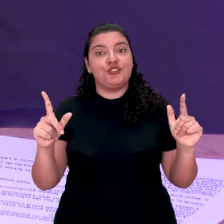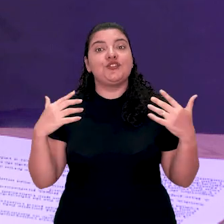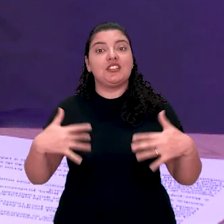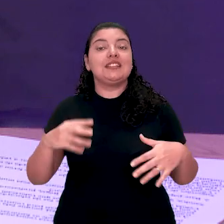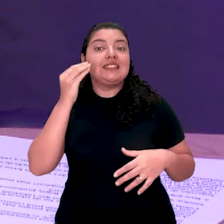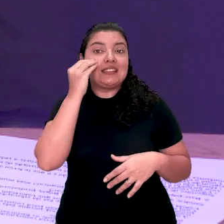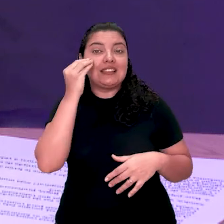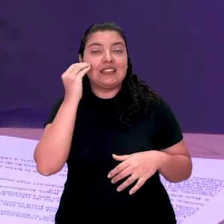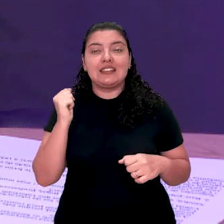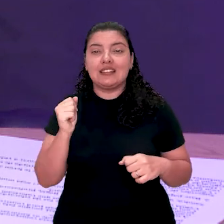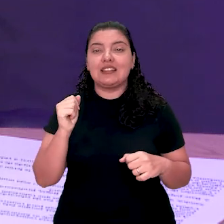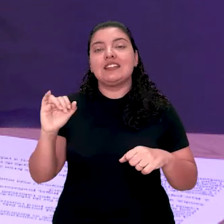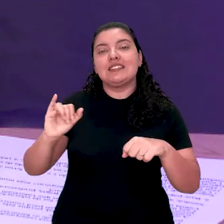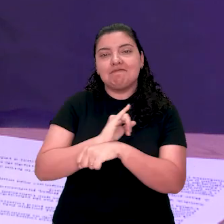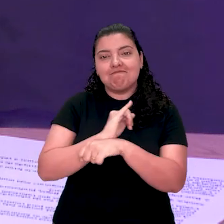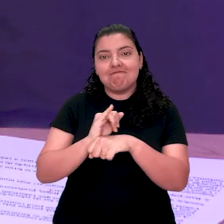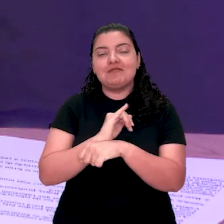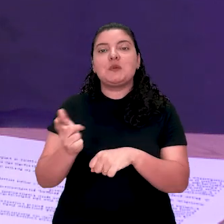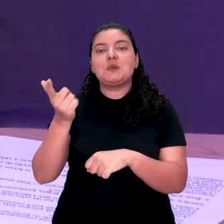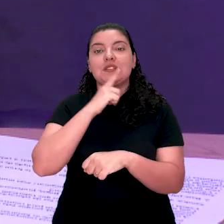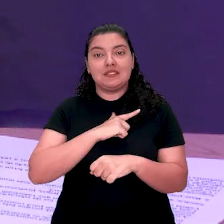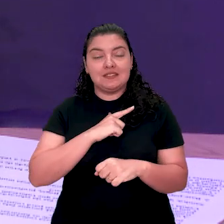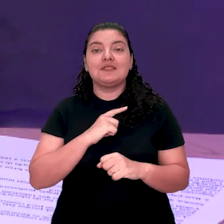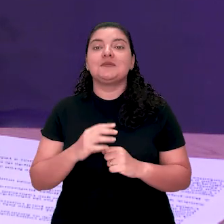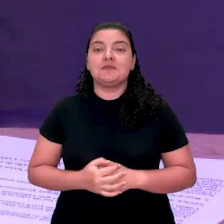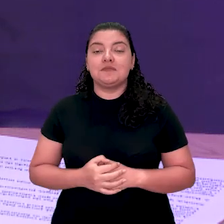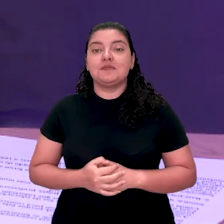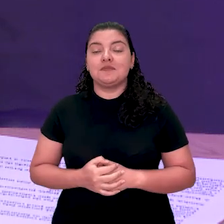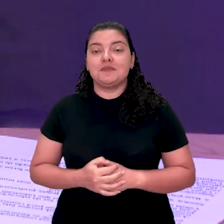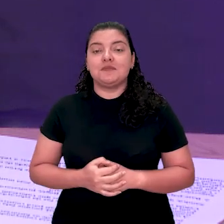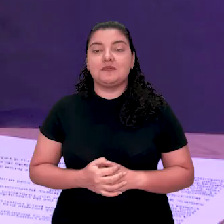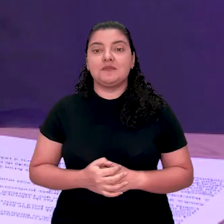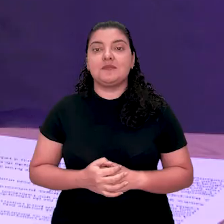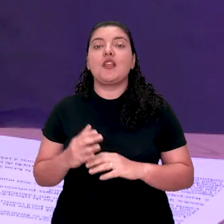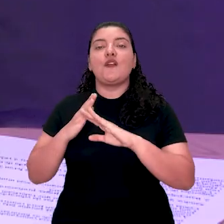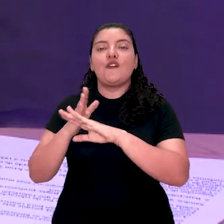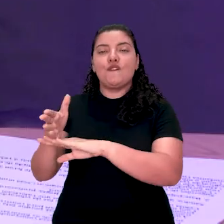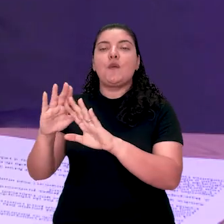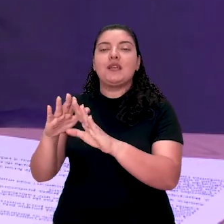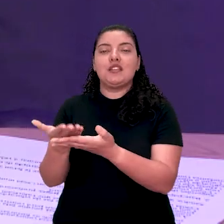gente tentava dar um jeito de me encaixar e tudo. E quando eu vou para as escolas, para as crianças, eu falo muito sobre a